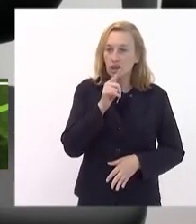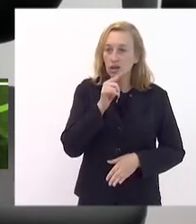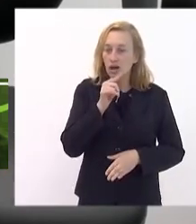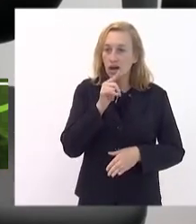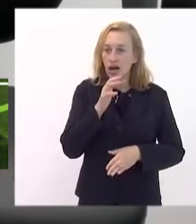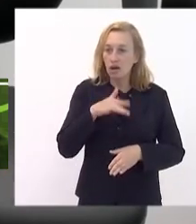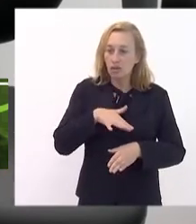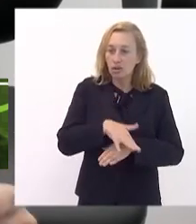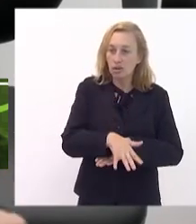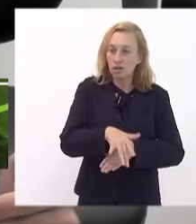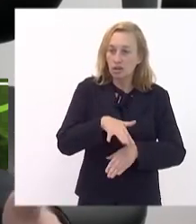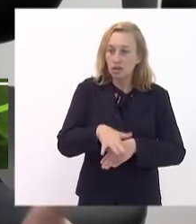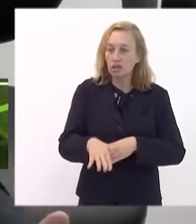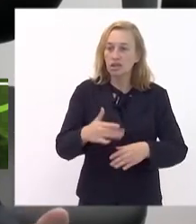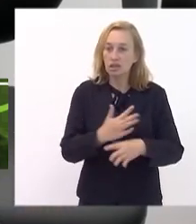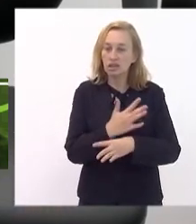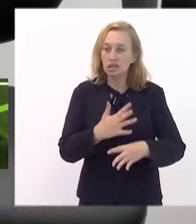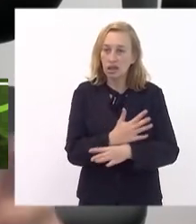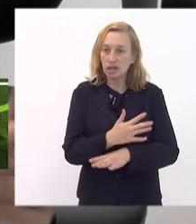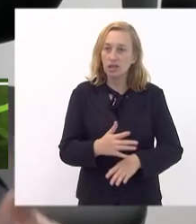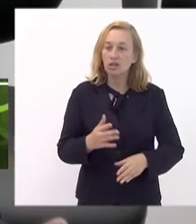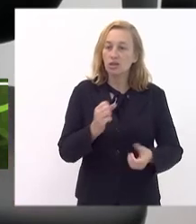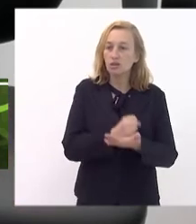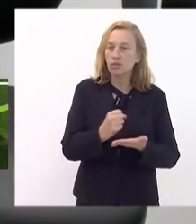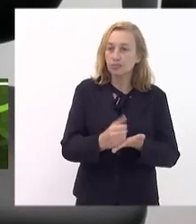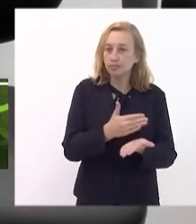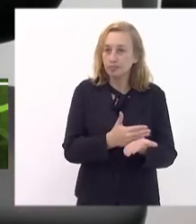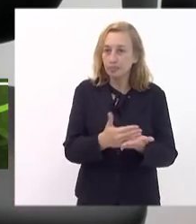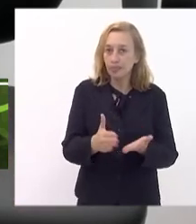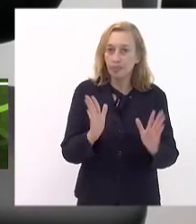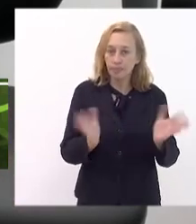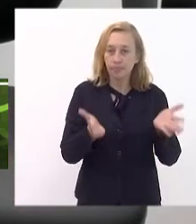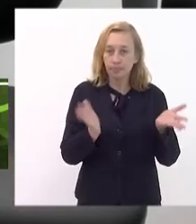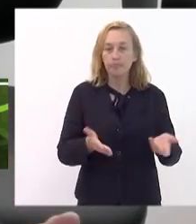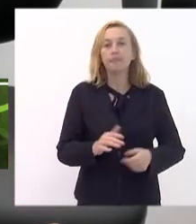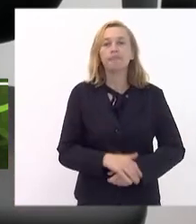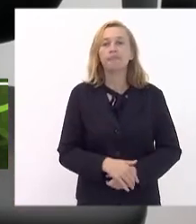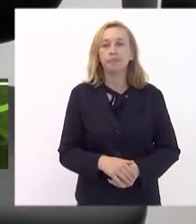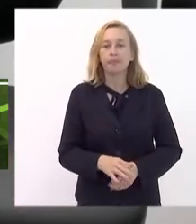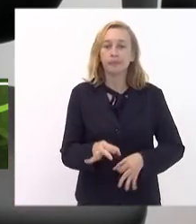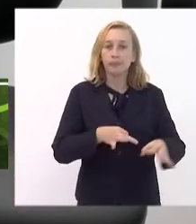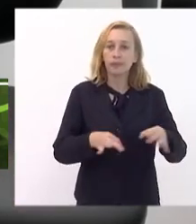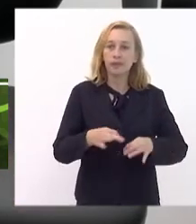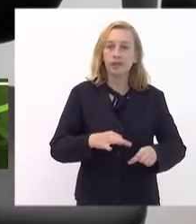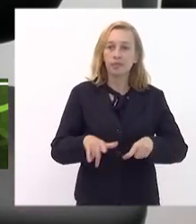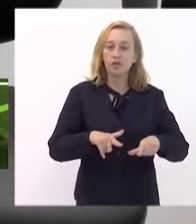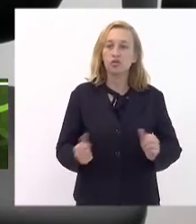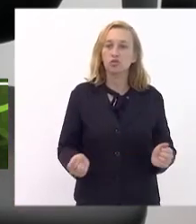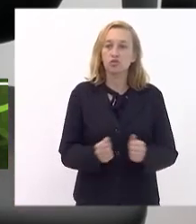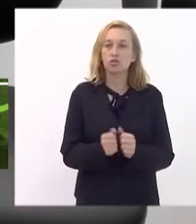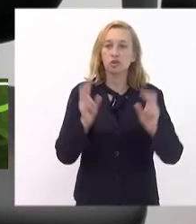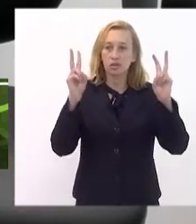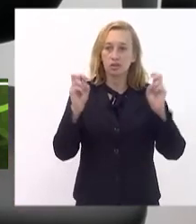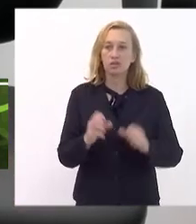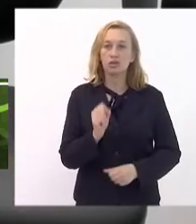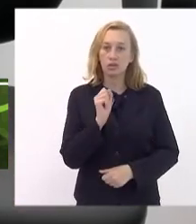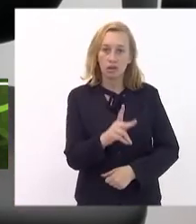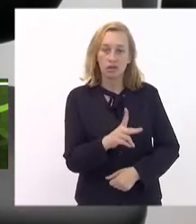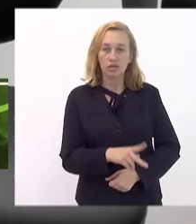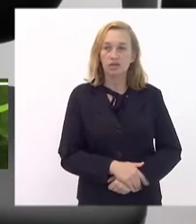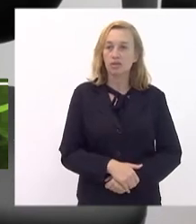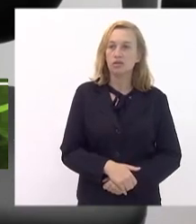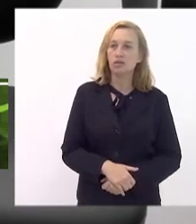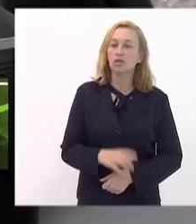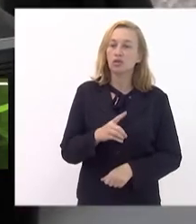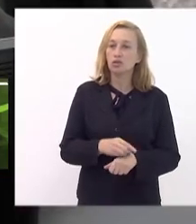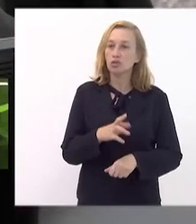Isso é um contrato que começou agora, se iniciou agora, e a gente está trabalhando nisso. Ok.